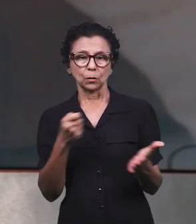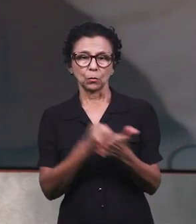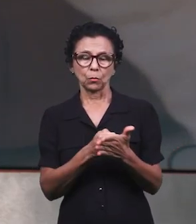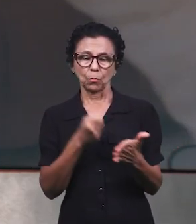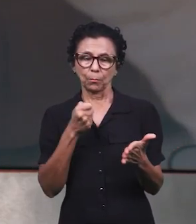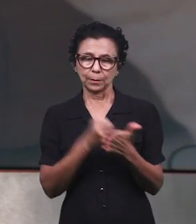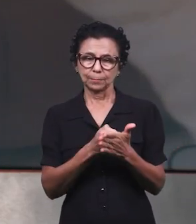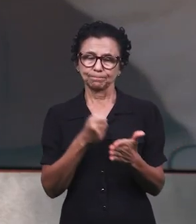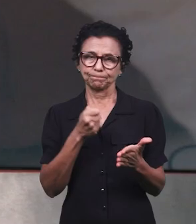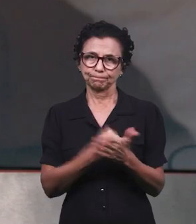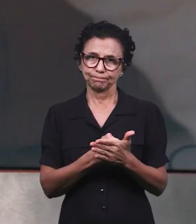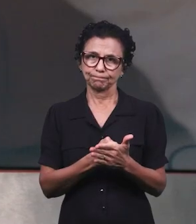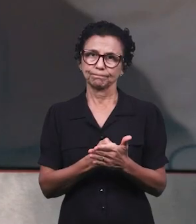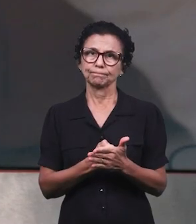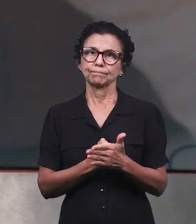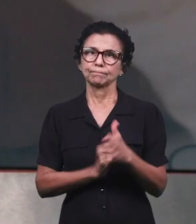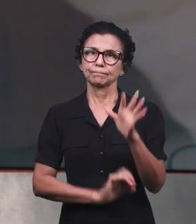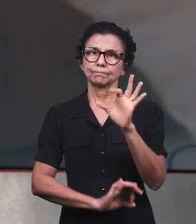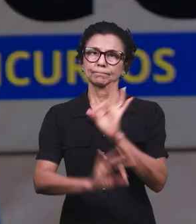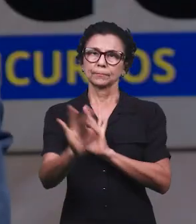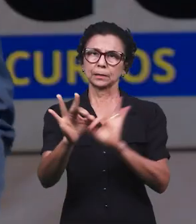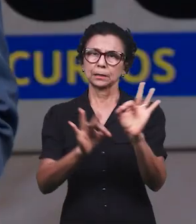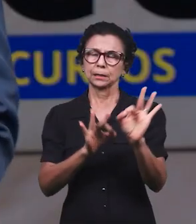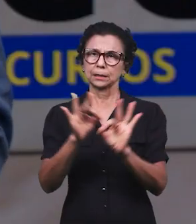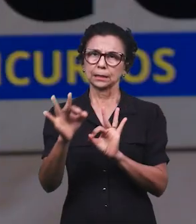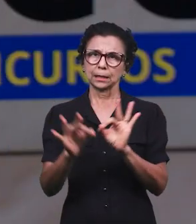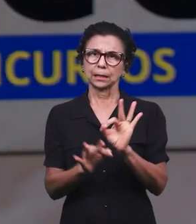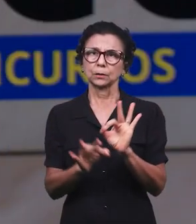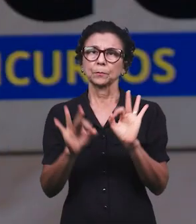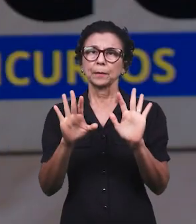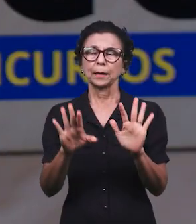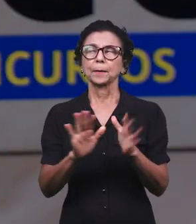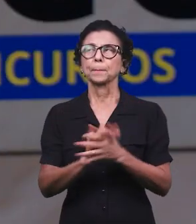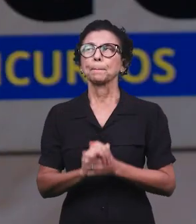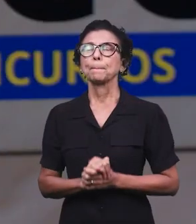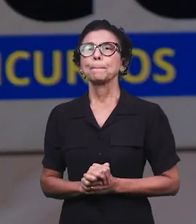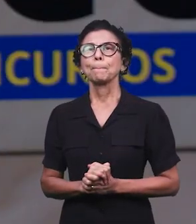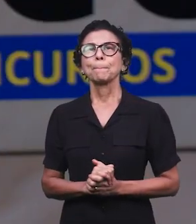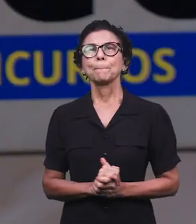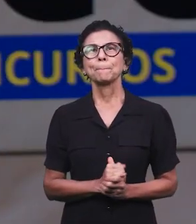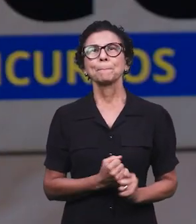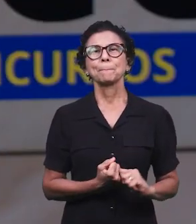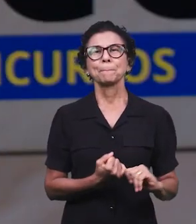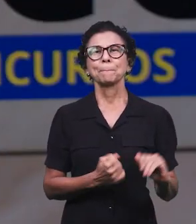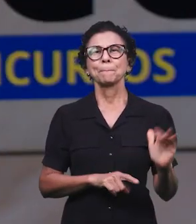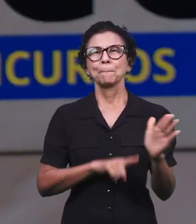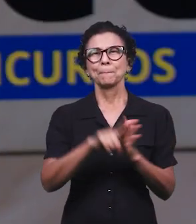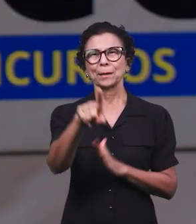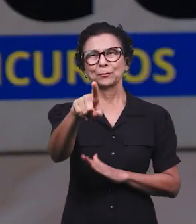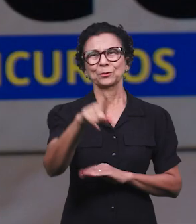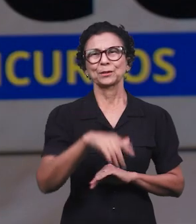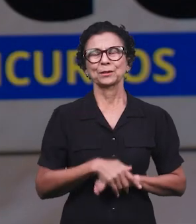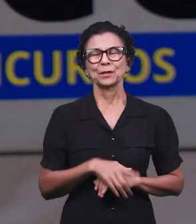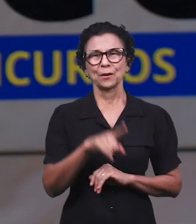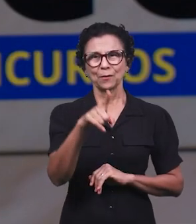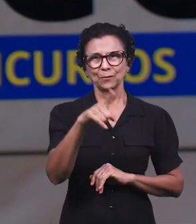mais autodisciplina, tudo bem? Aí eu quero te fazer uma pergunta aqui. Você se considera uma pessoa disciplinada para estudar? ou